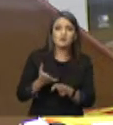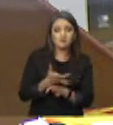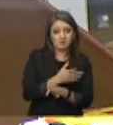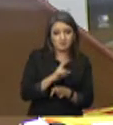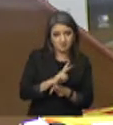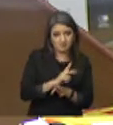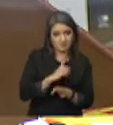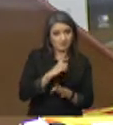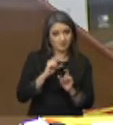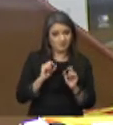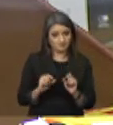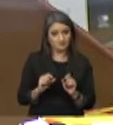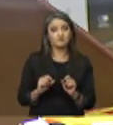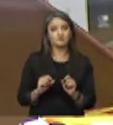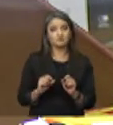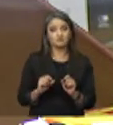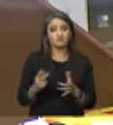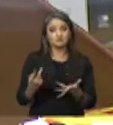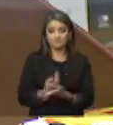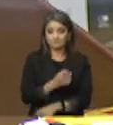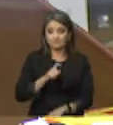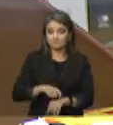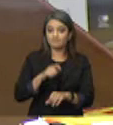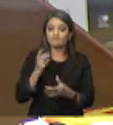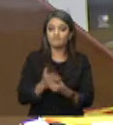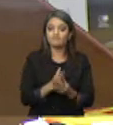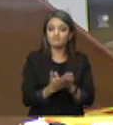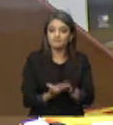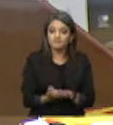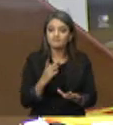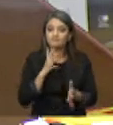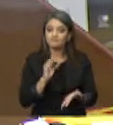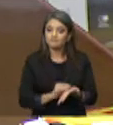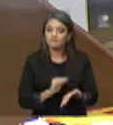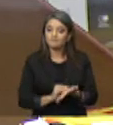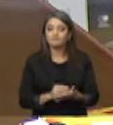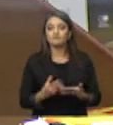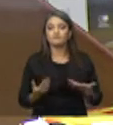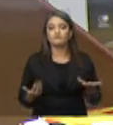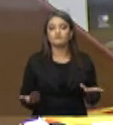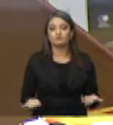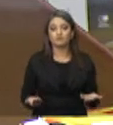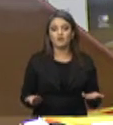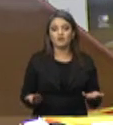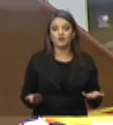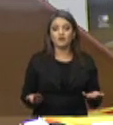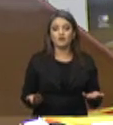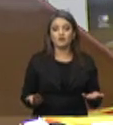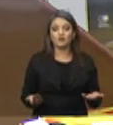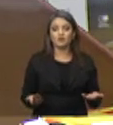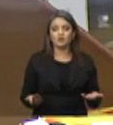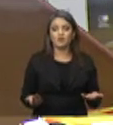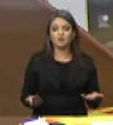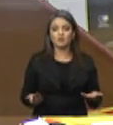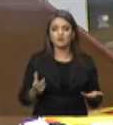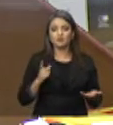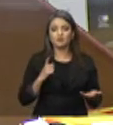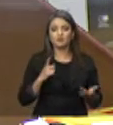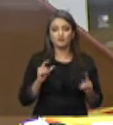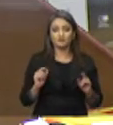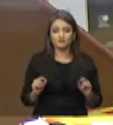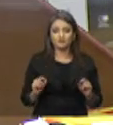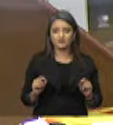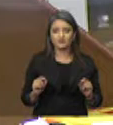caso prefira assim denominar imediata aos processos pendentes dessa forma quando mais favorável ao réu é